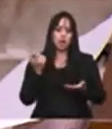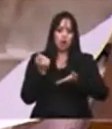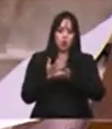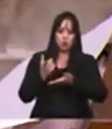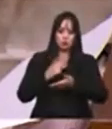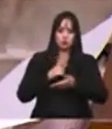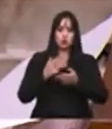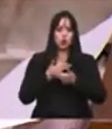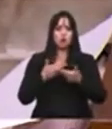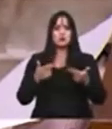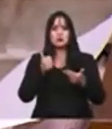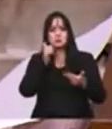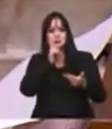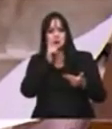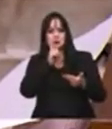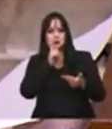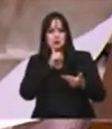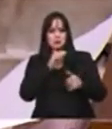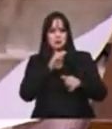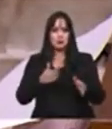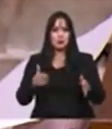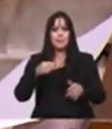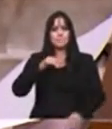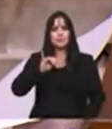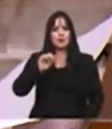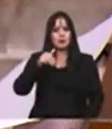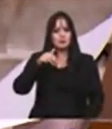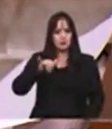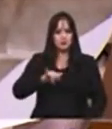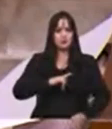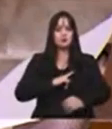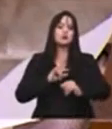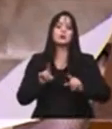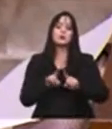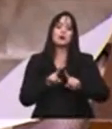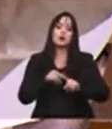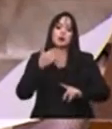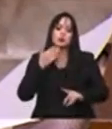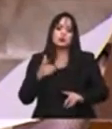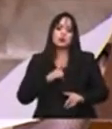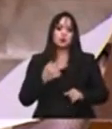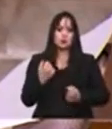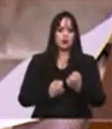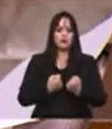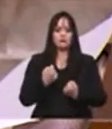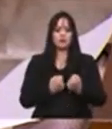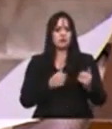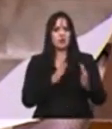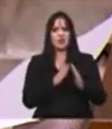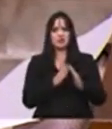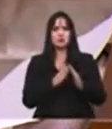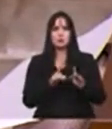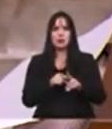dos artigos femininos em Miami no período. Tem-se também a lavagem de dinheiro por meio de aquisição de automóveis, de imóveis e de obras